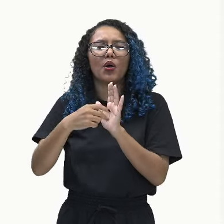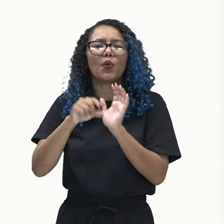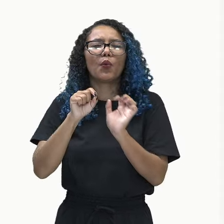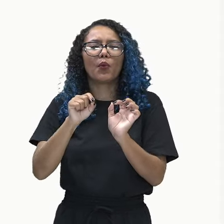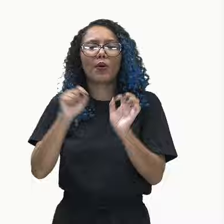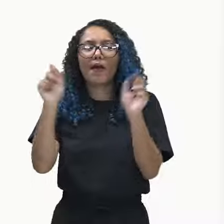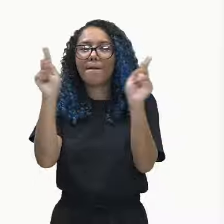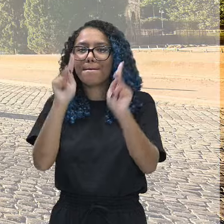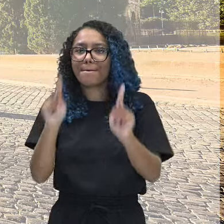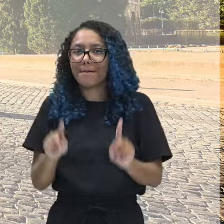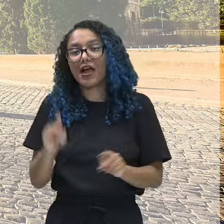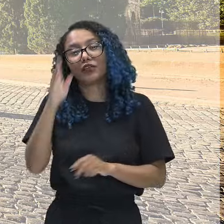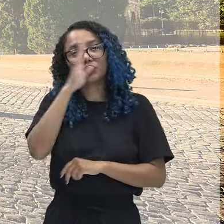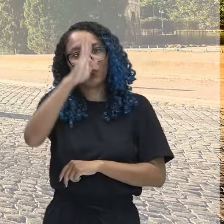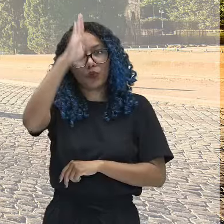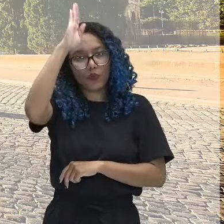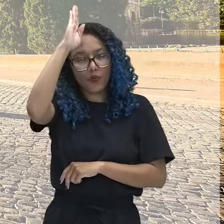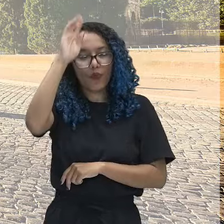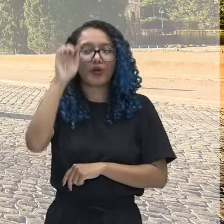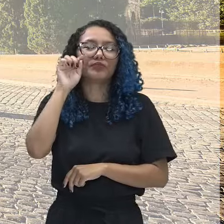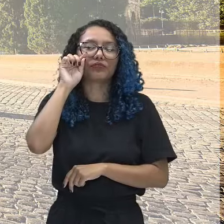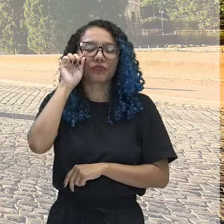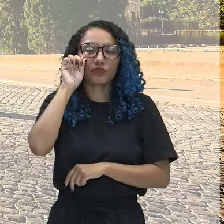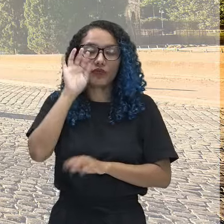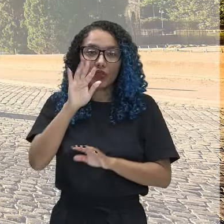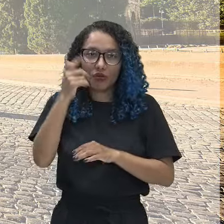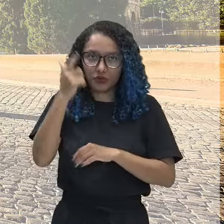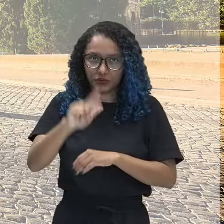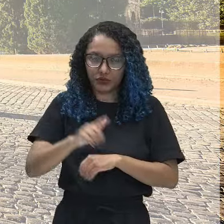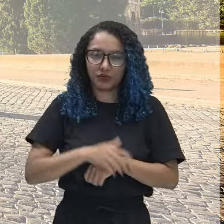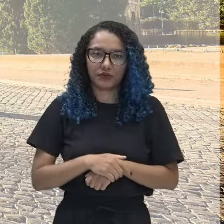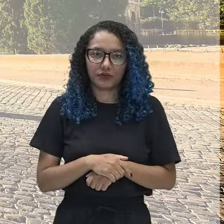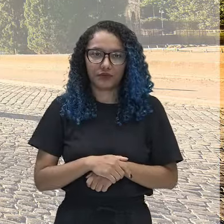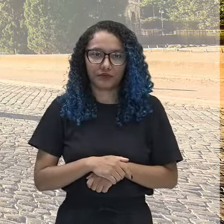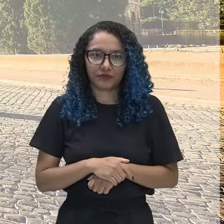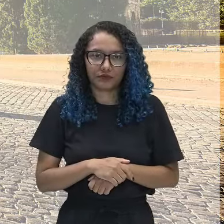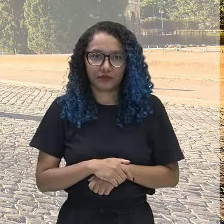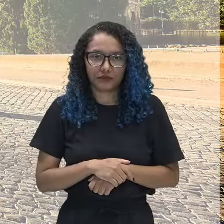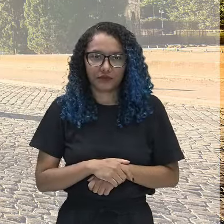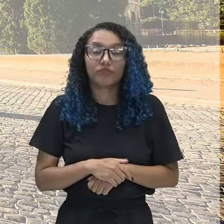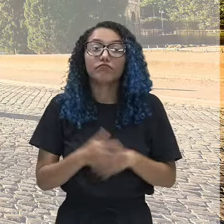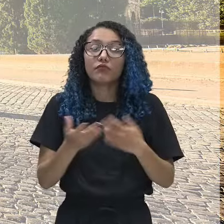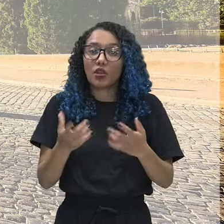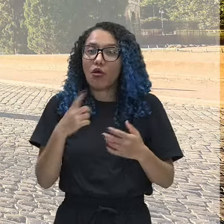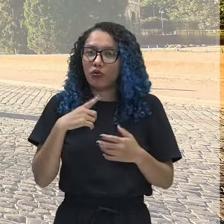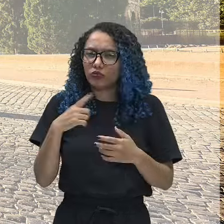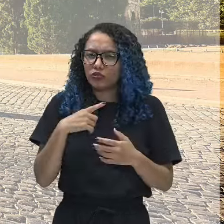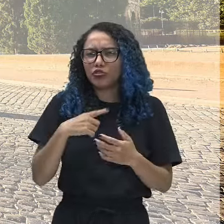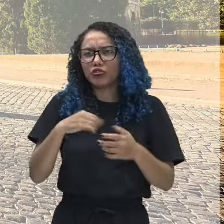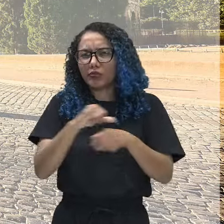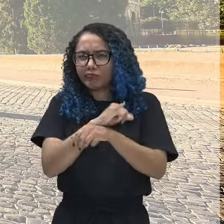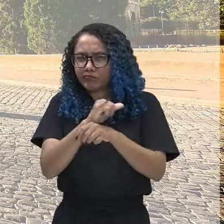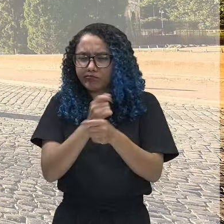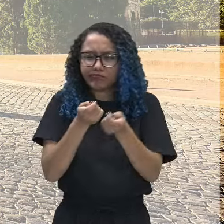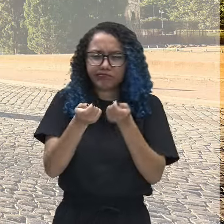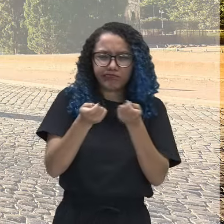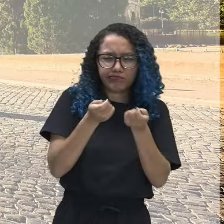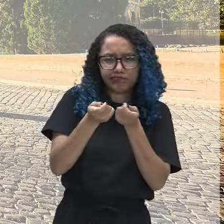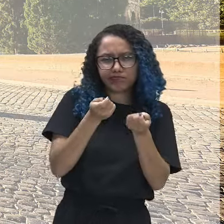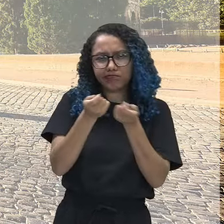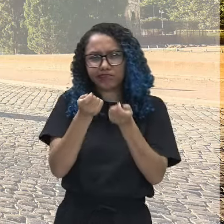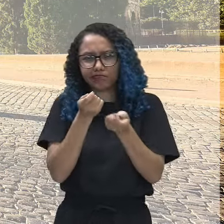paz romana, gente. Mais uma vez, graças ali às ações administrativas e principalmente